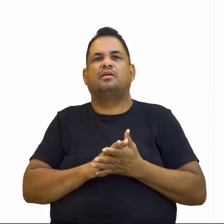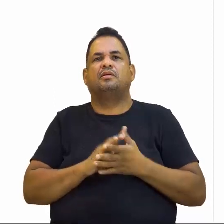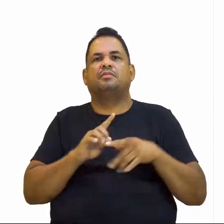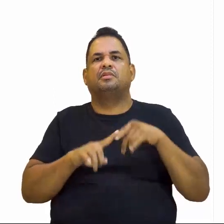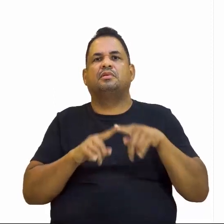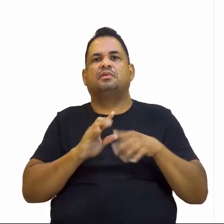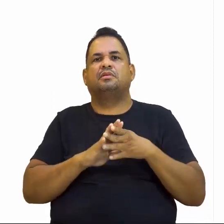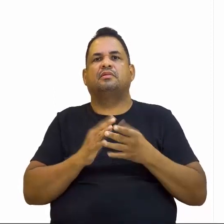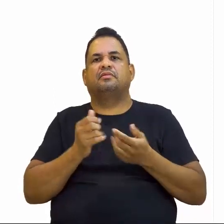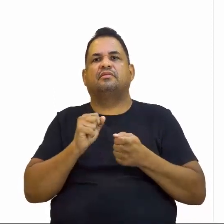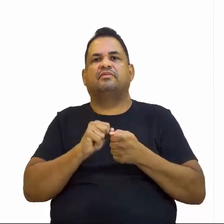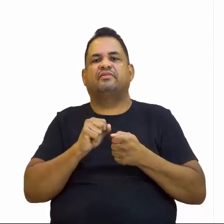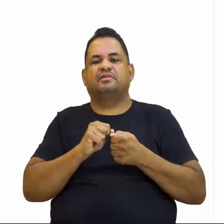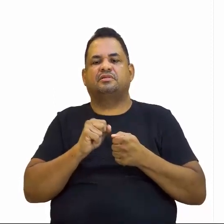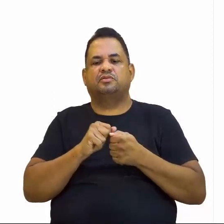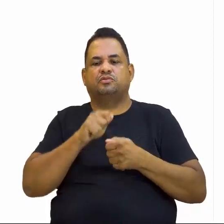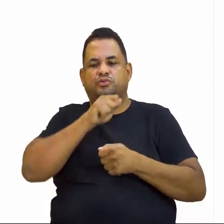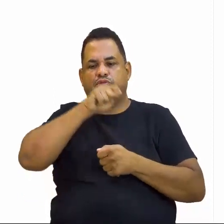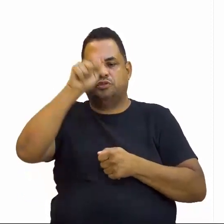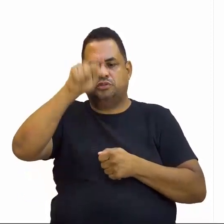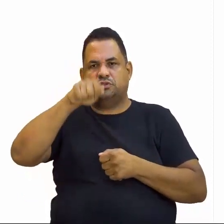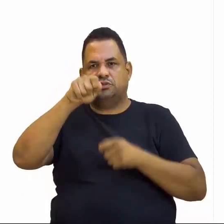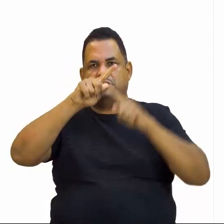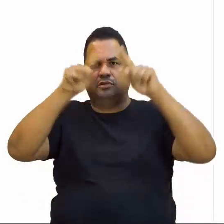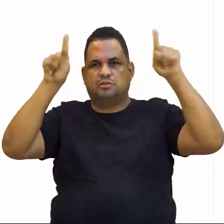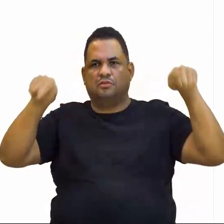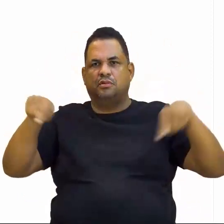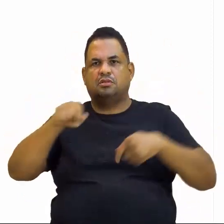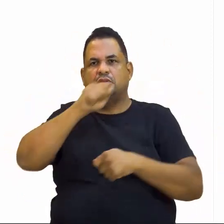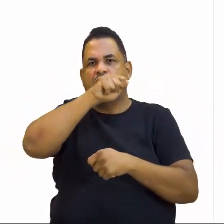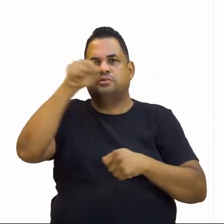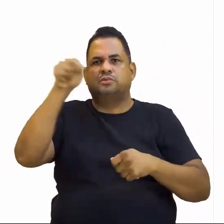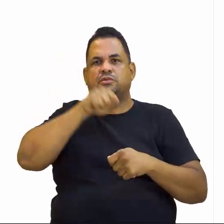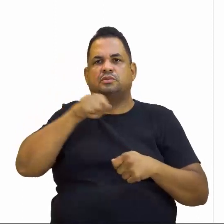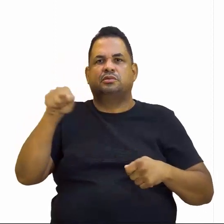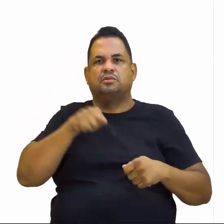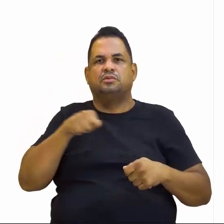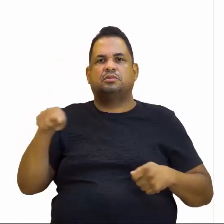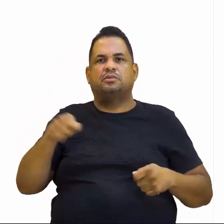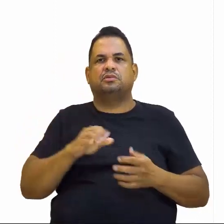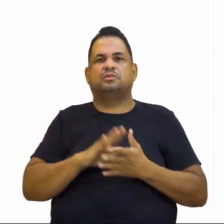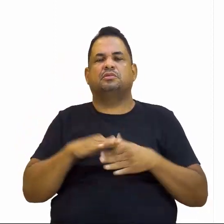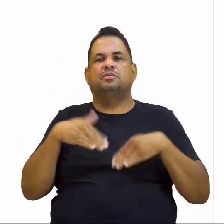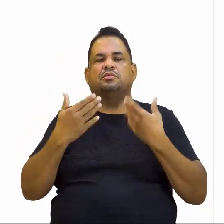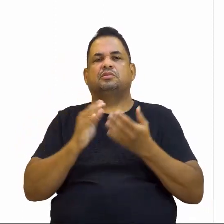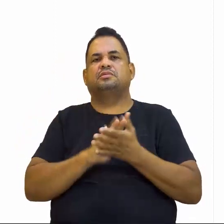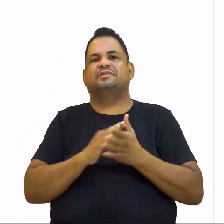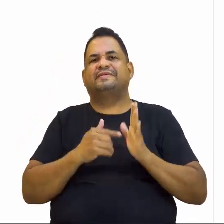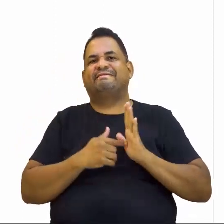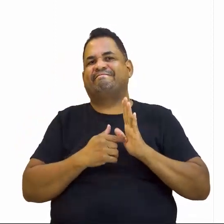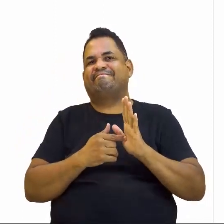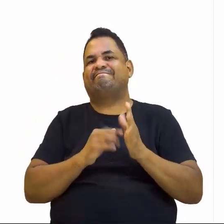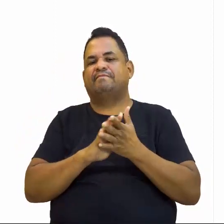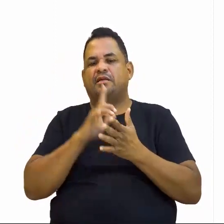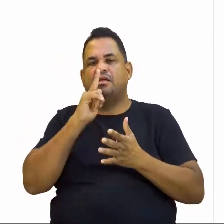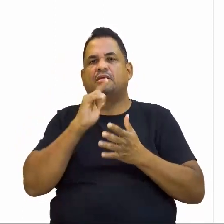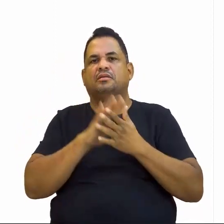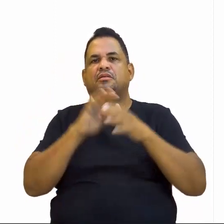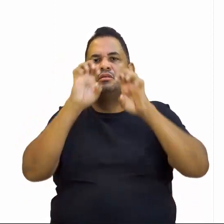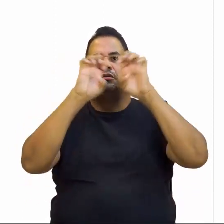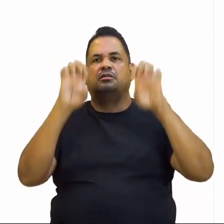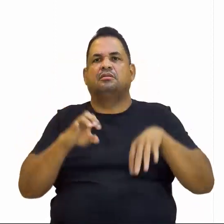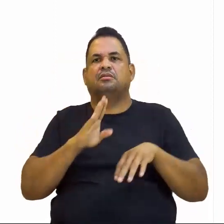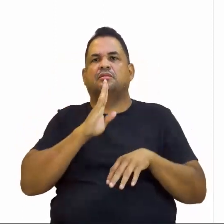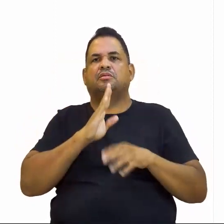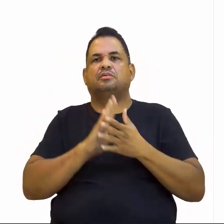fabricação do giz. Na forma hidratada, ou seja, quando apresenta água na sua estrutura, ele é conhecido